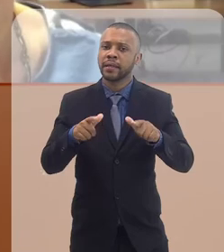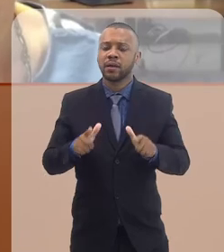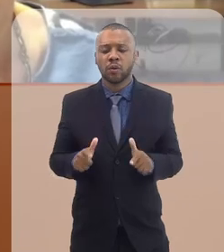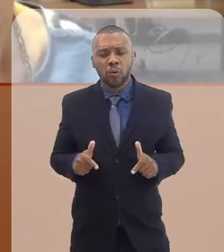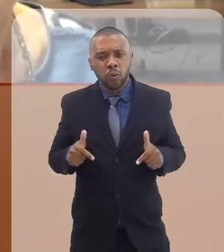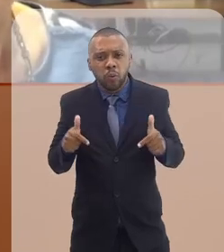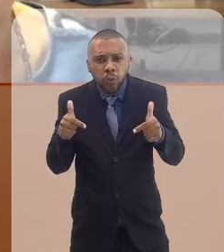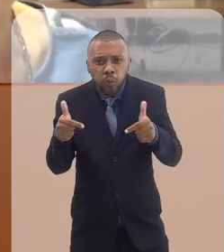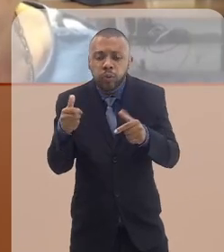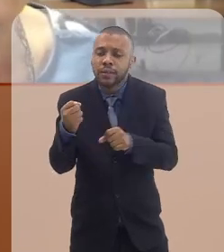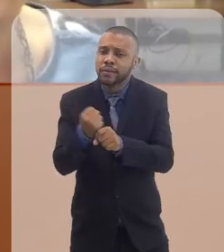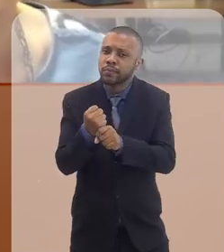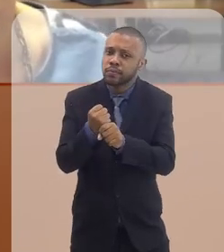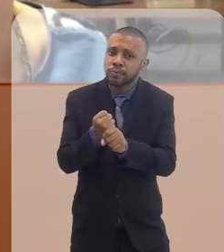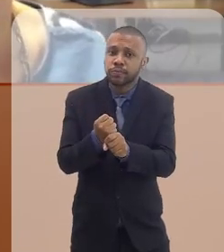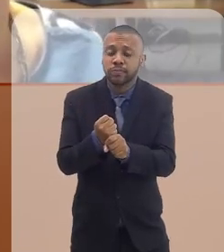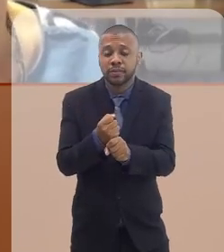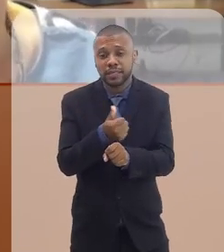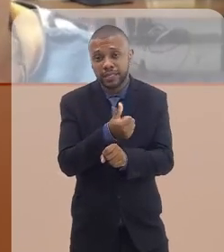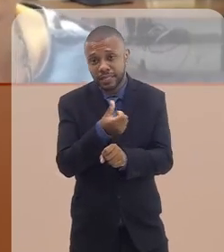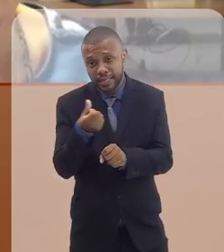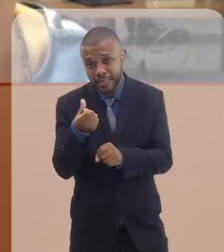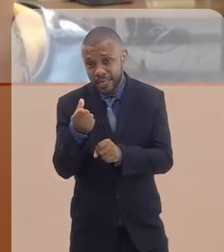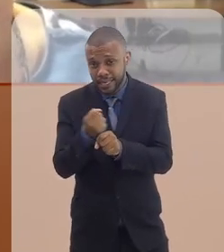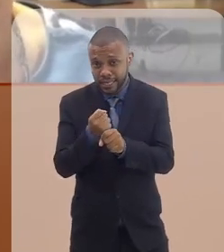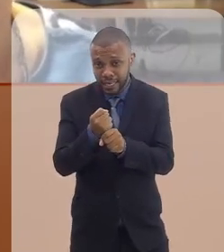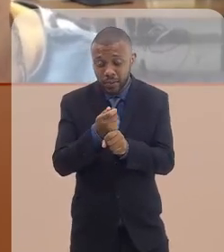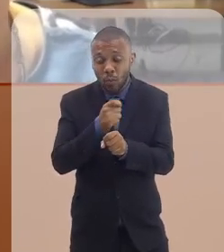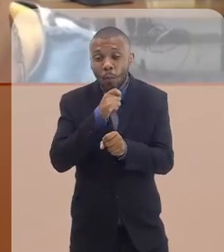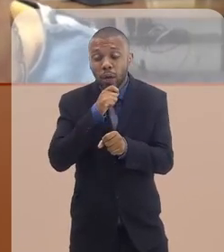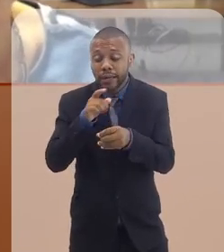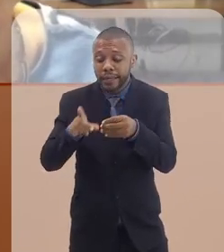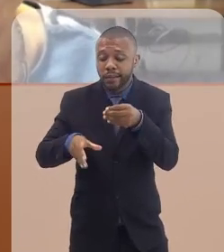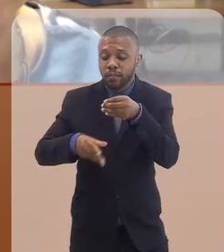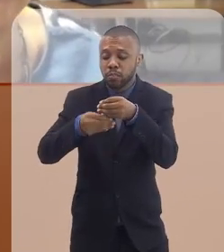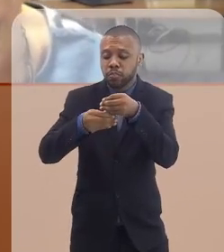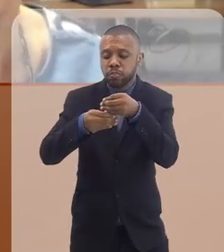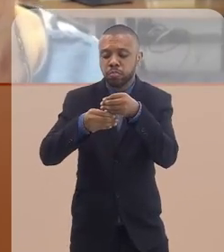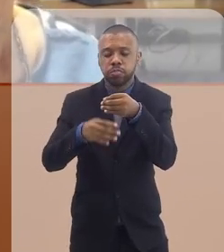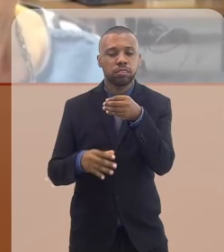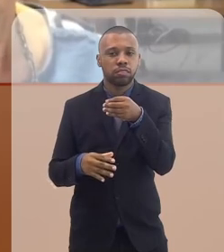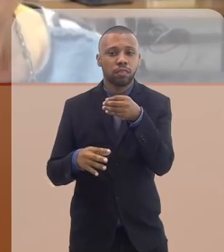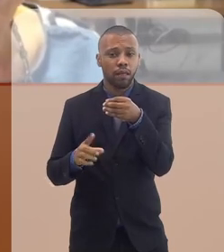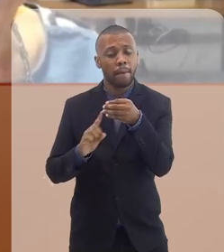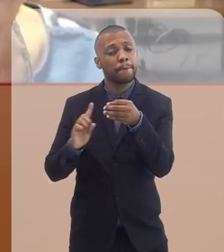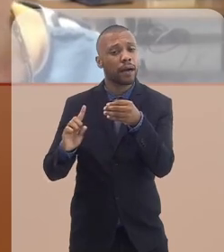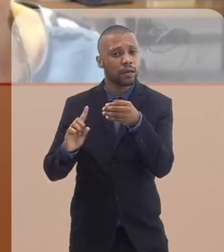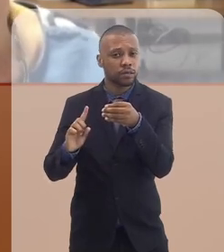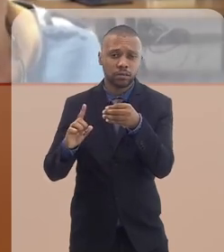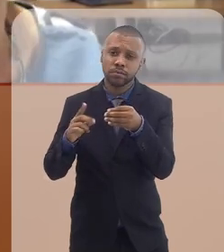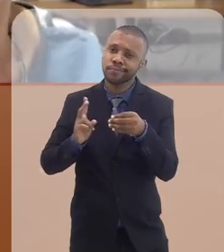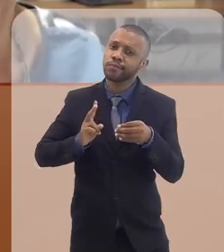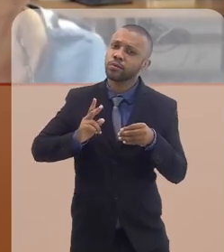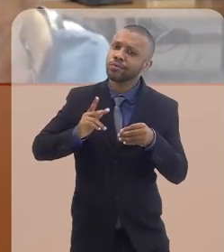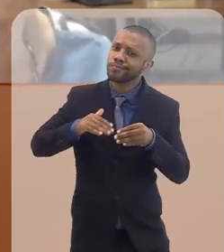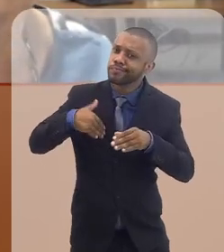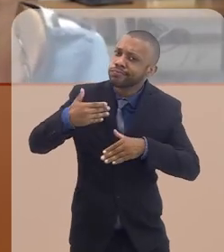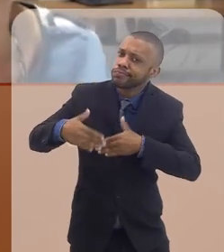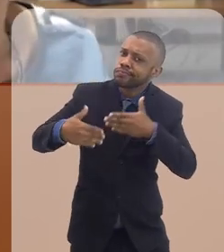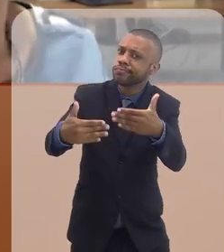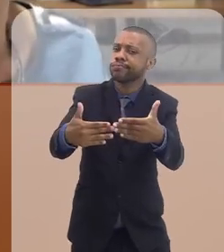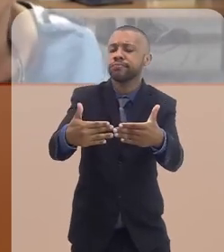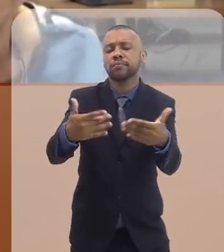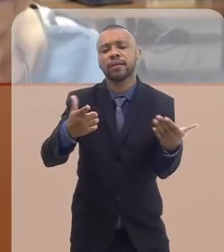que fazer nesses últimos 16 anos sem a complementaridade. Mas tocamos,